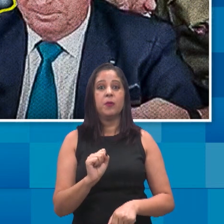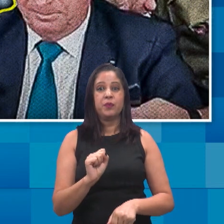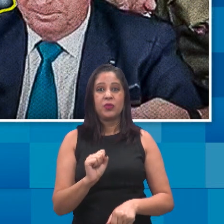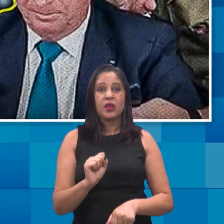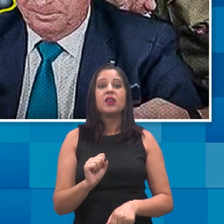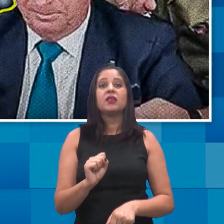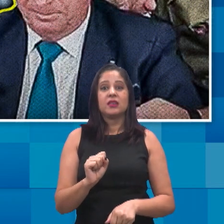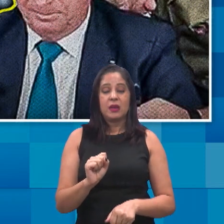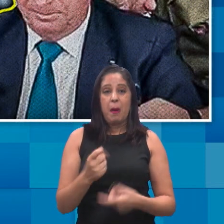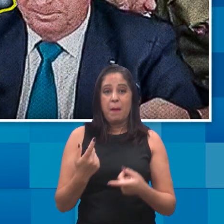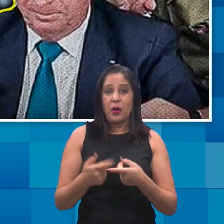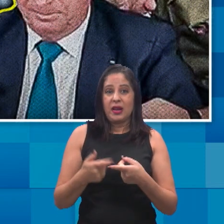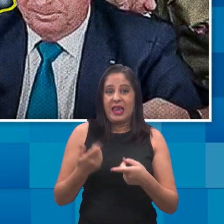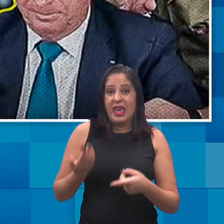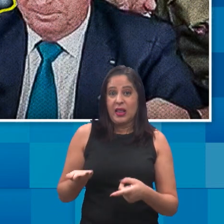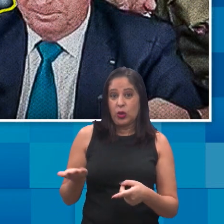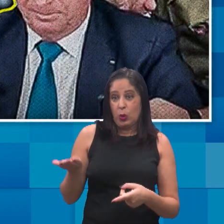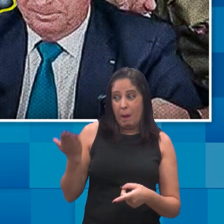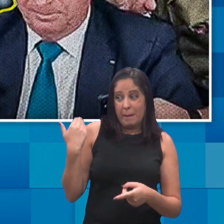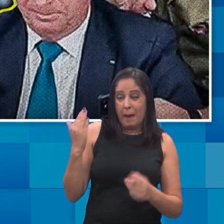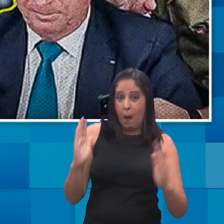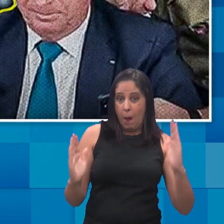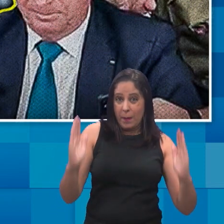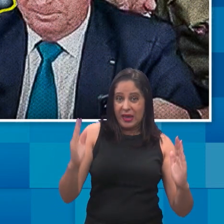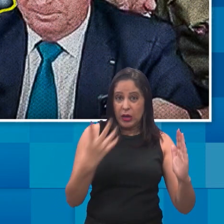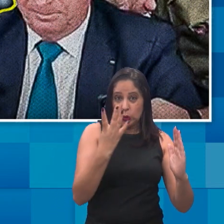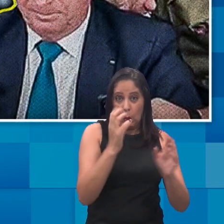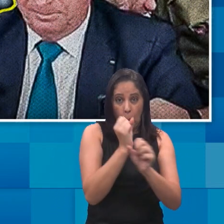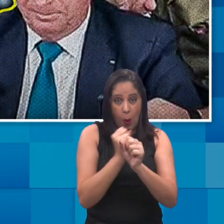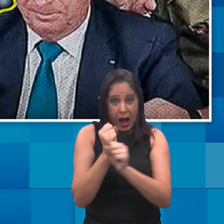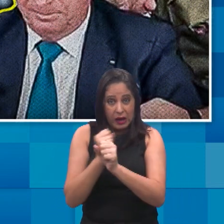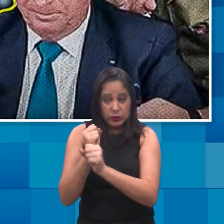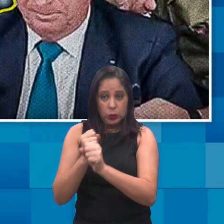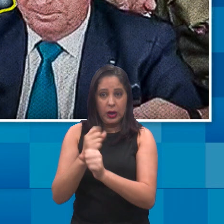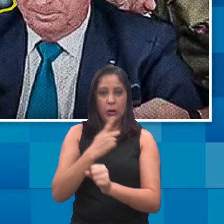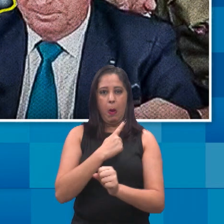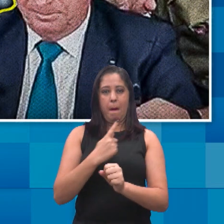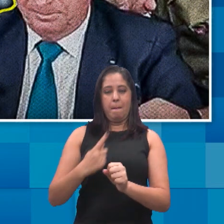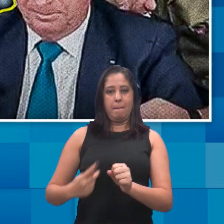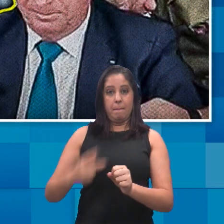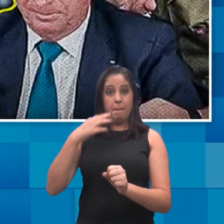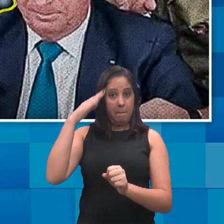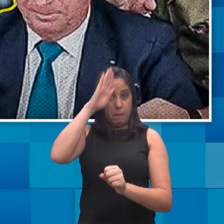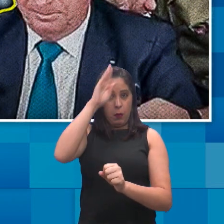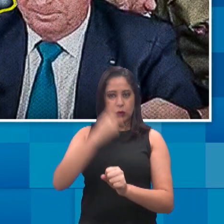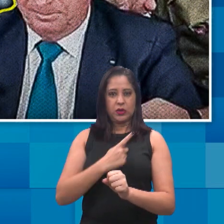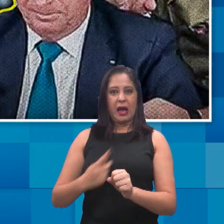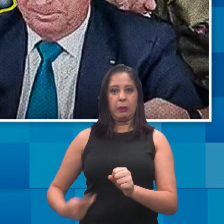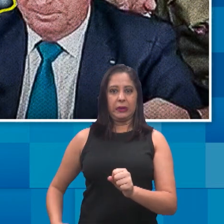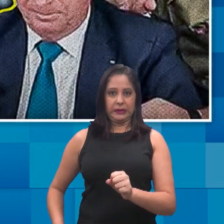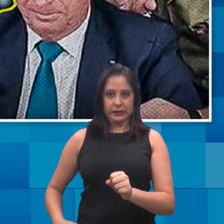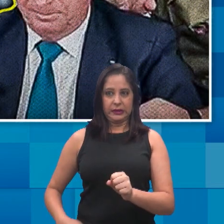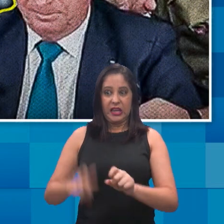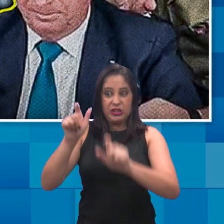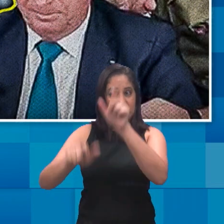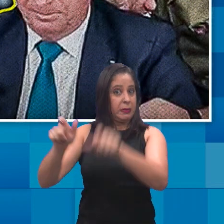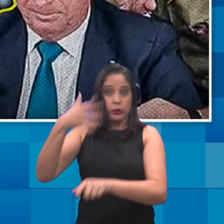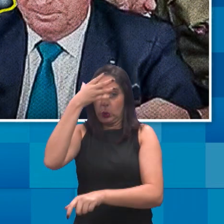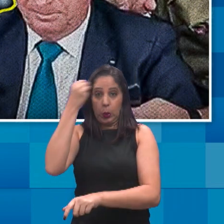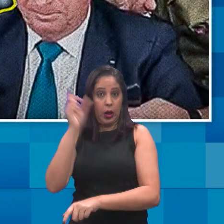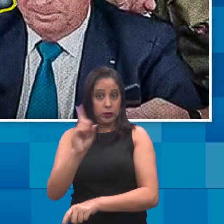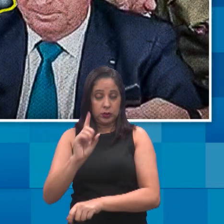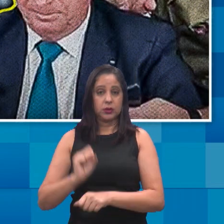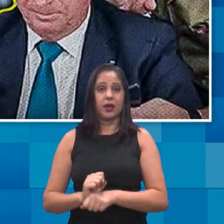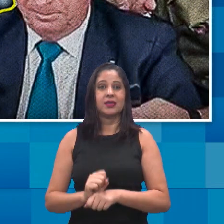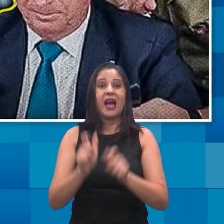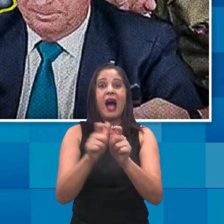que viveu durante 4 anos de Bolsonaro. A maioria dos